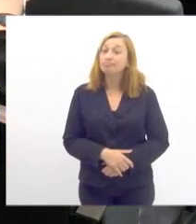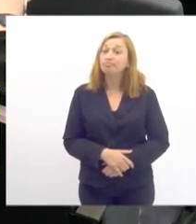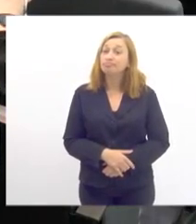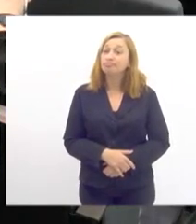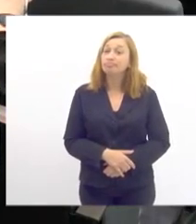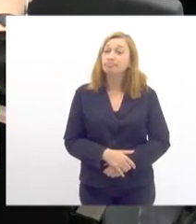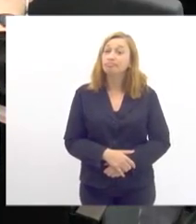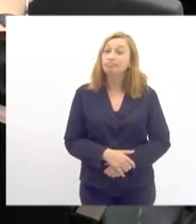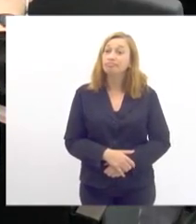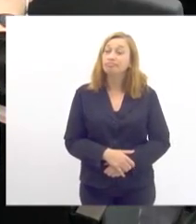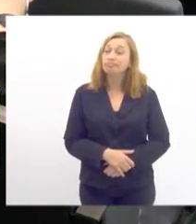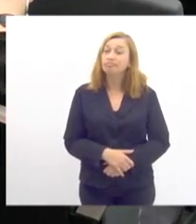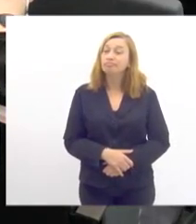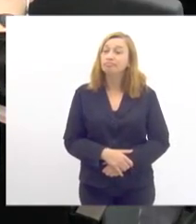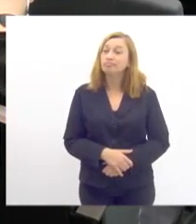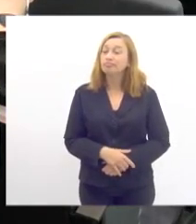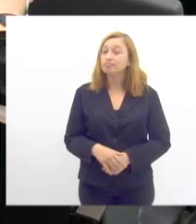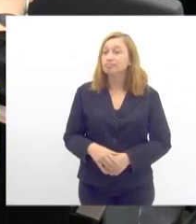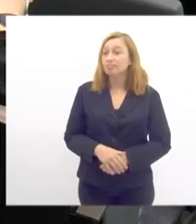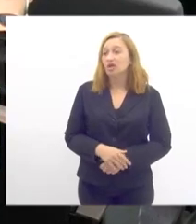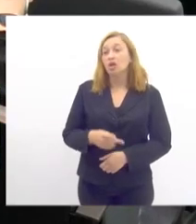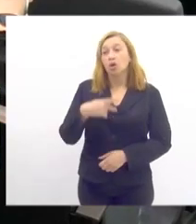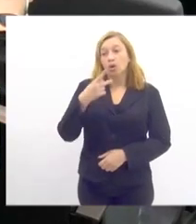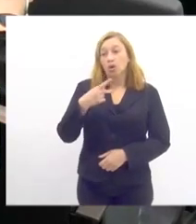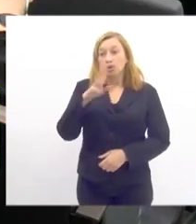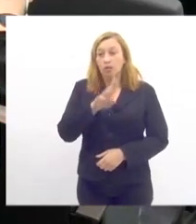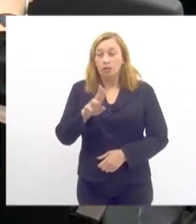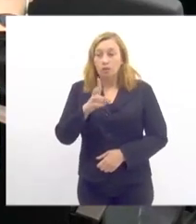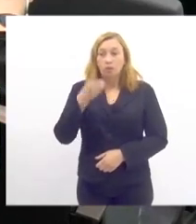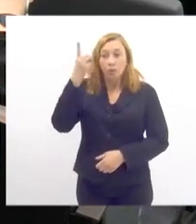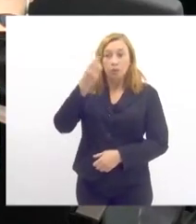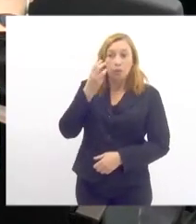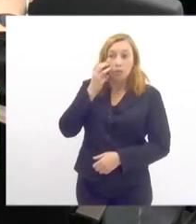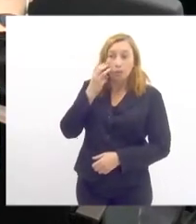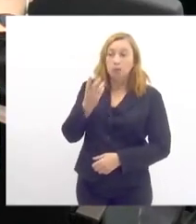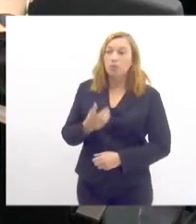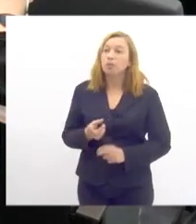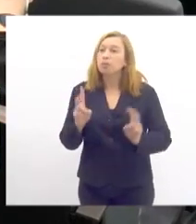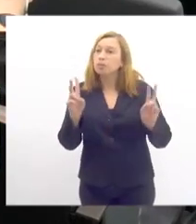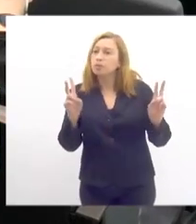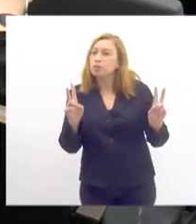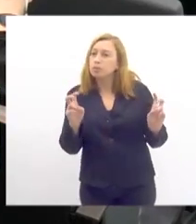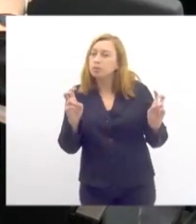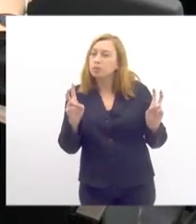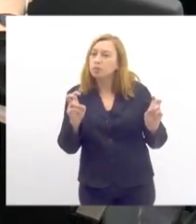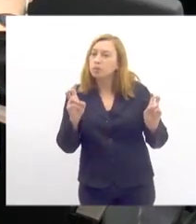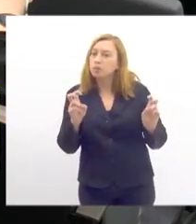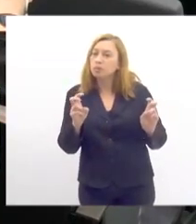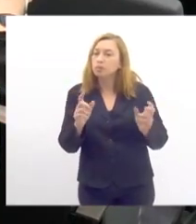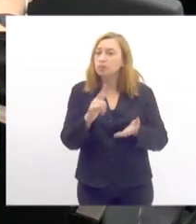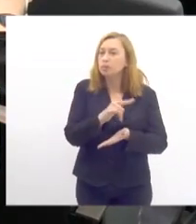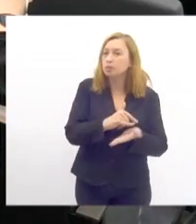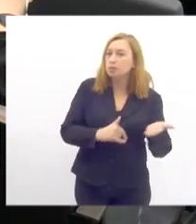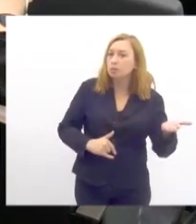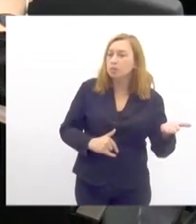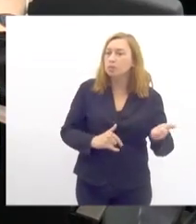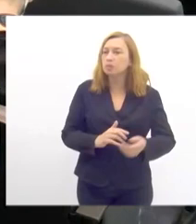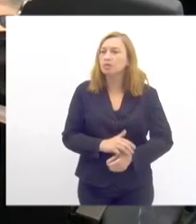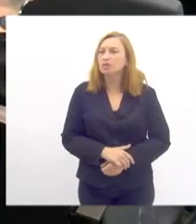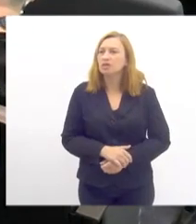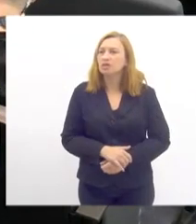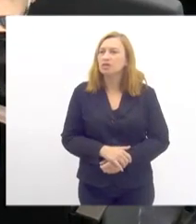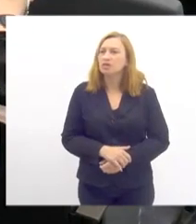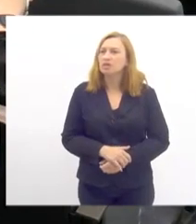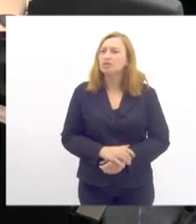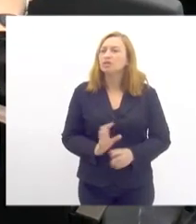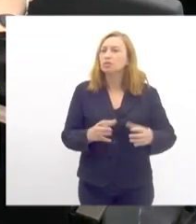Primeiramente, até fazendo uso da fala do deputado Valdec sobre a questão da lista de exceções que os